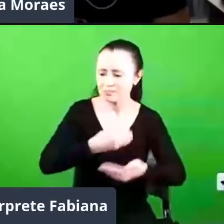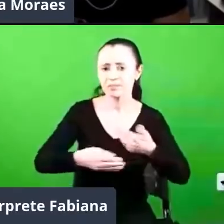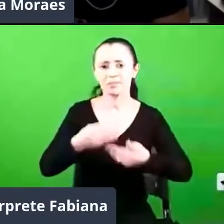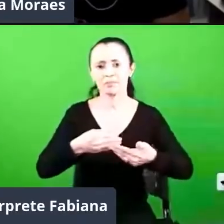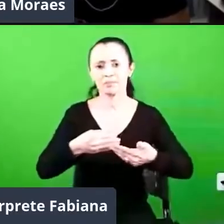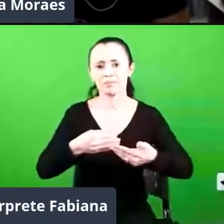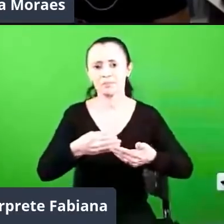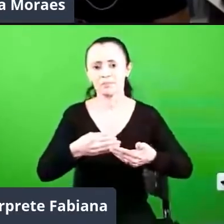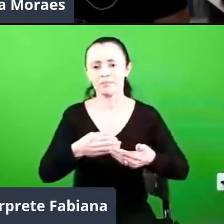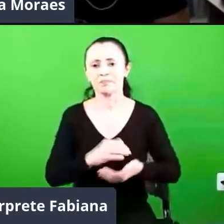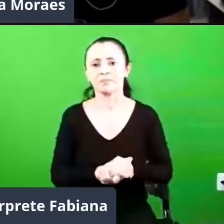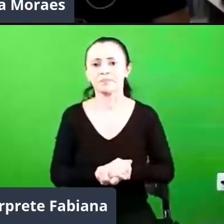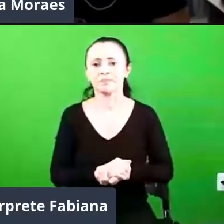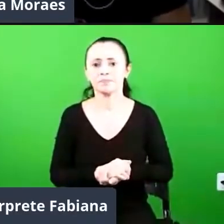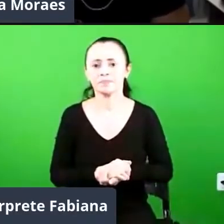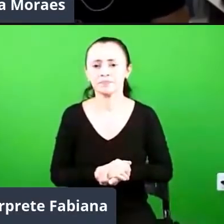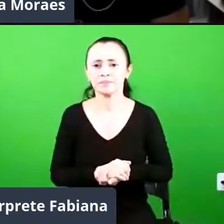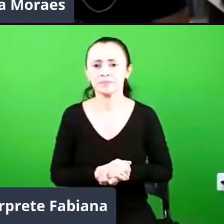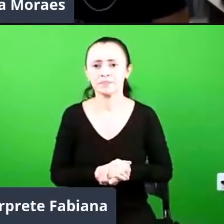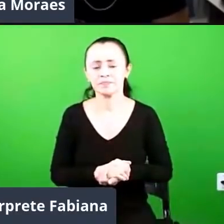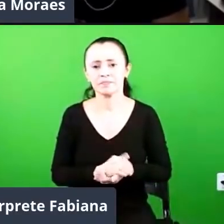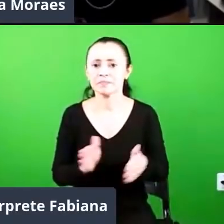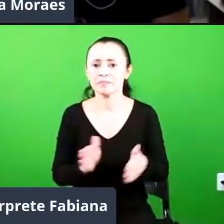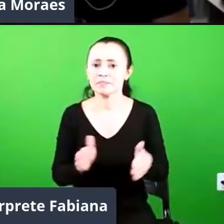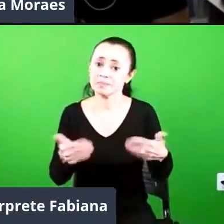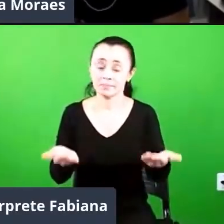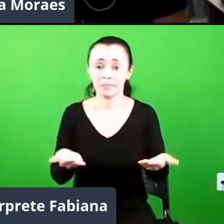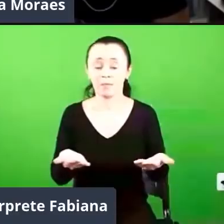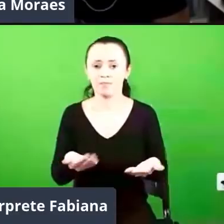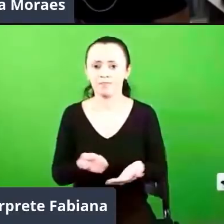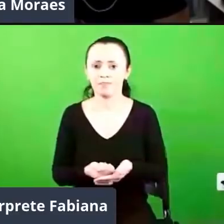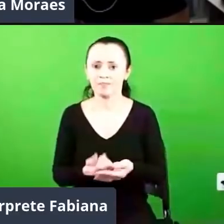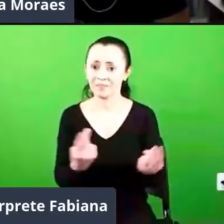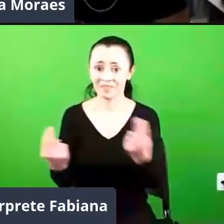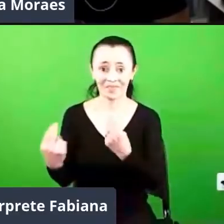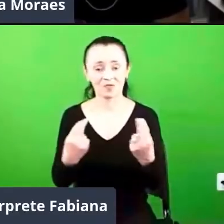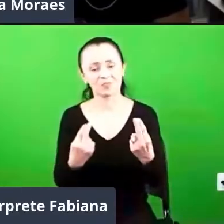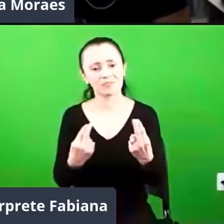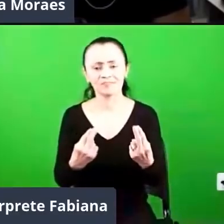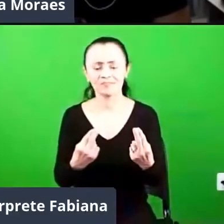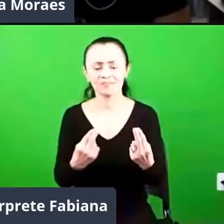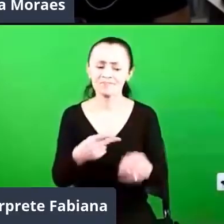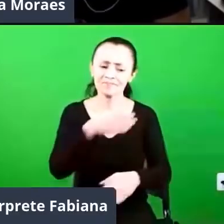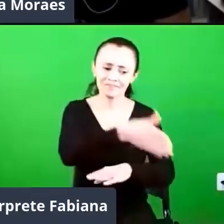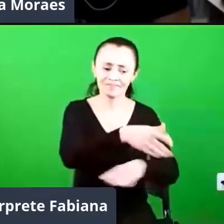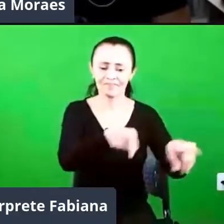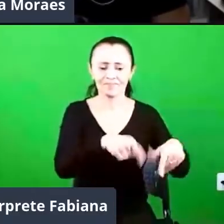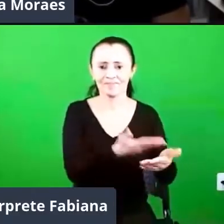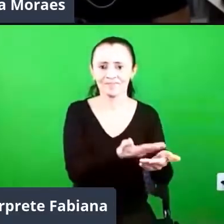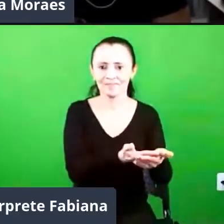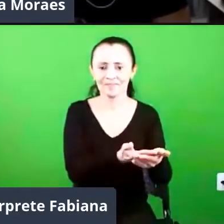Não fica assim, do jeito que seria na sala de aula, que a gente está ali, vai, lê mais essa